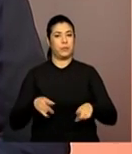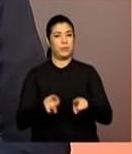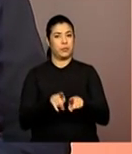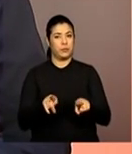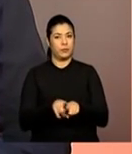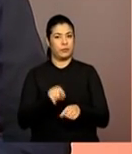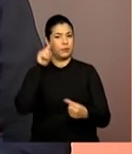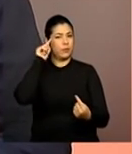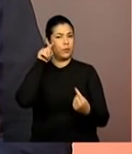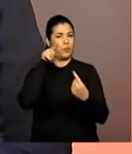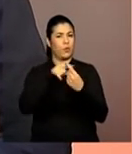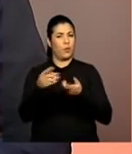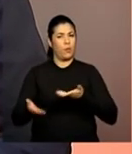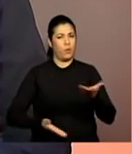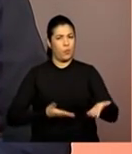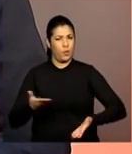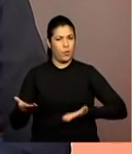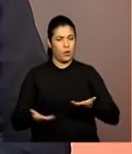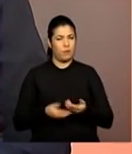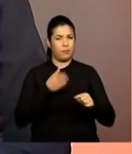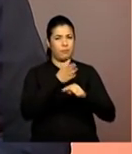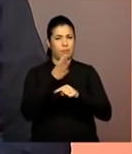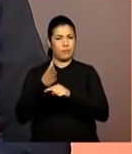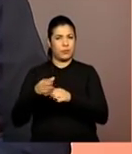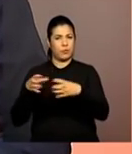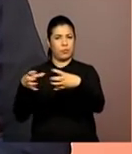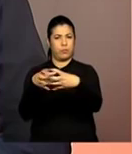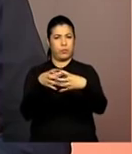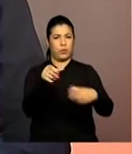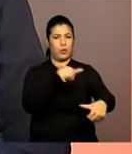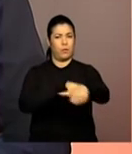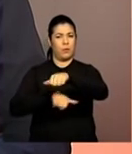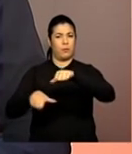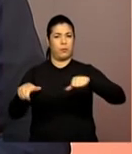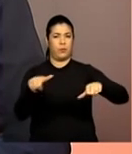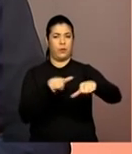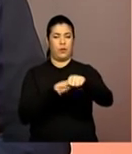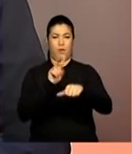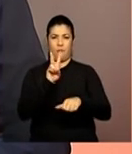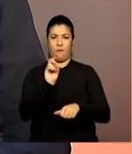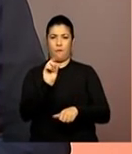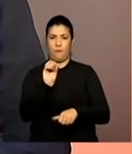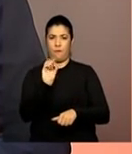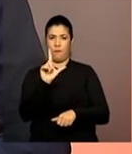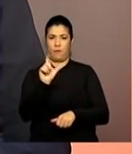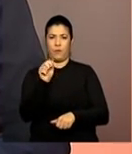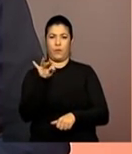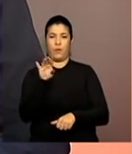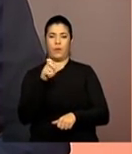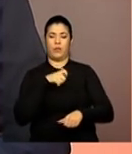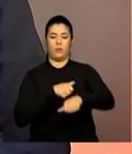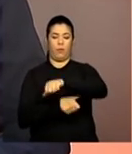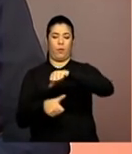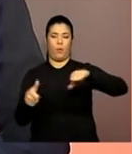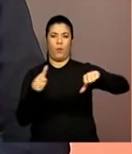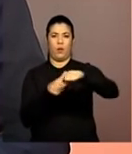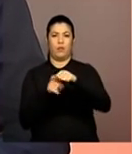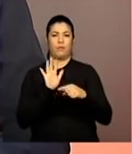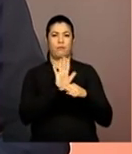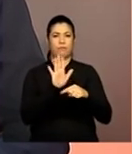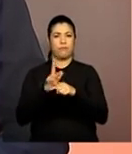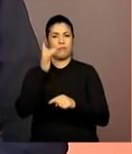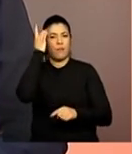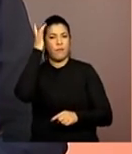serviços executados pelas equipes volantes são fundamentais Para viabilizar e facilitar o atendimento às famílias